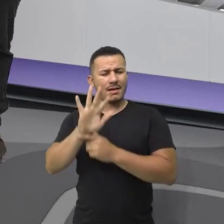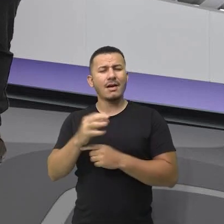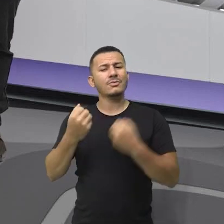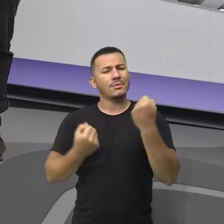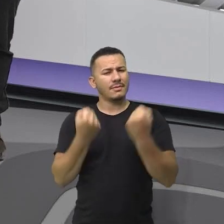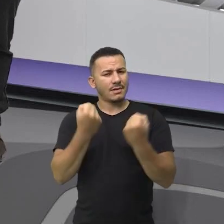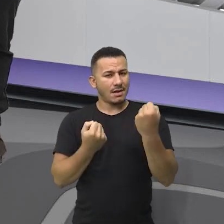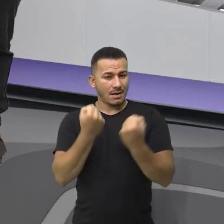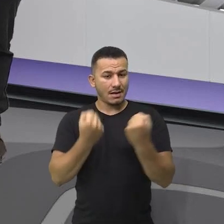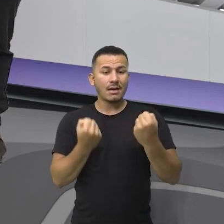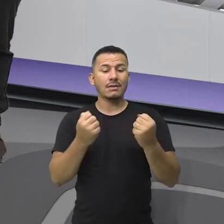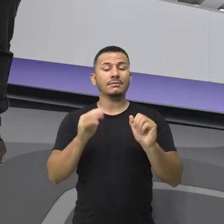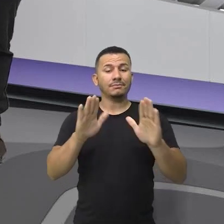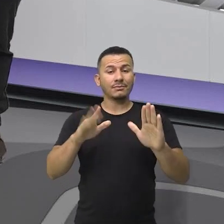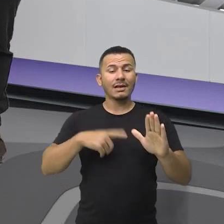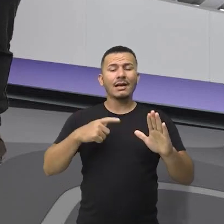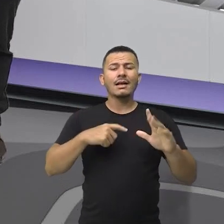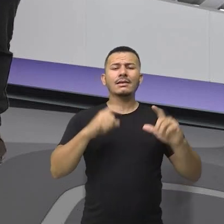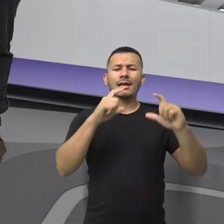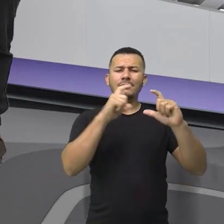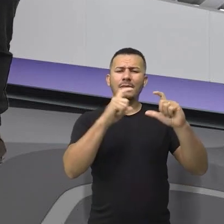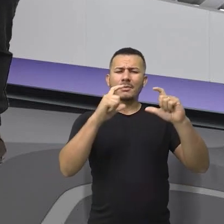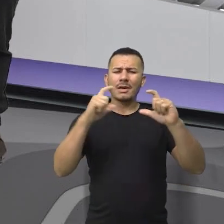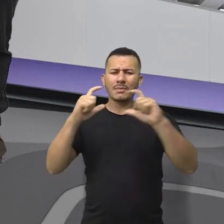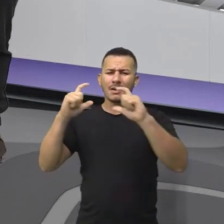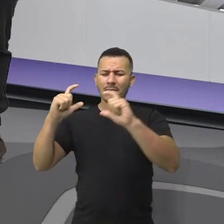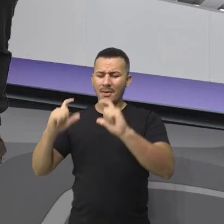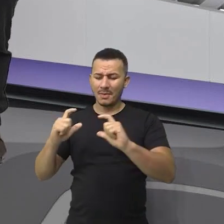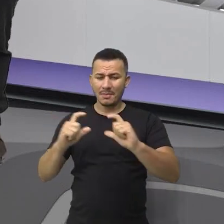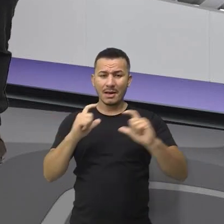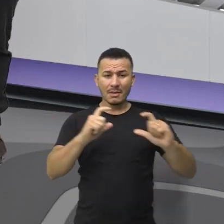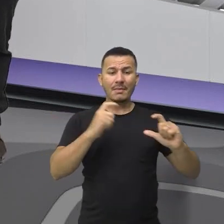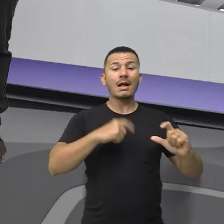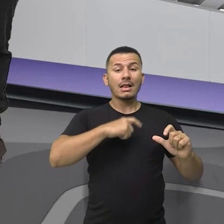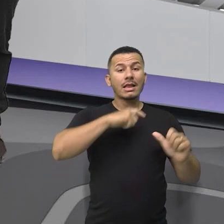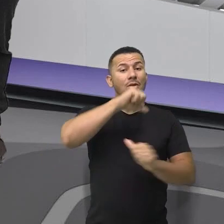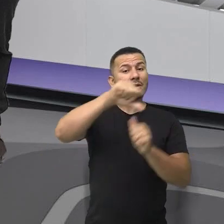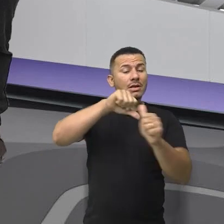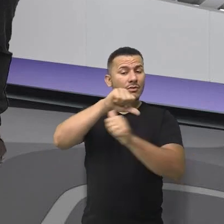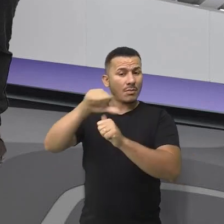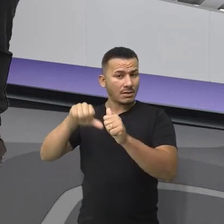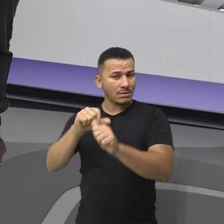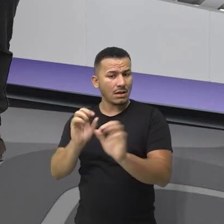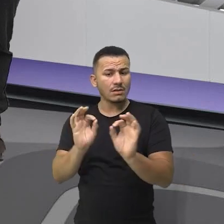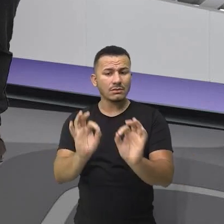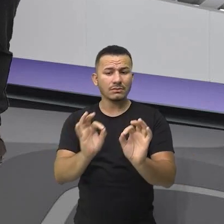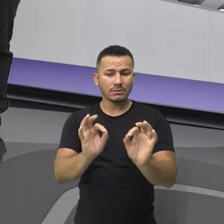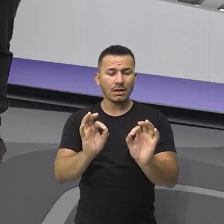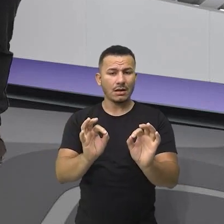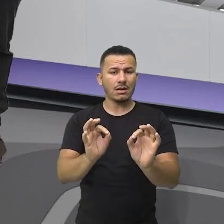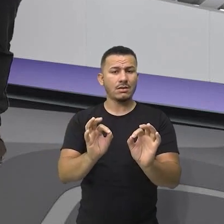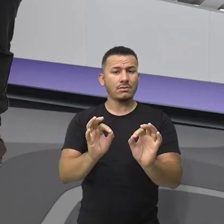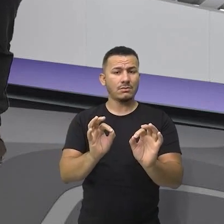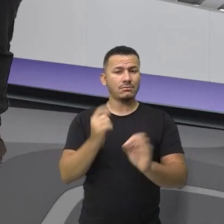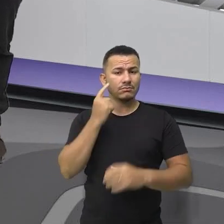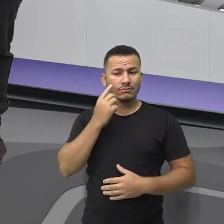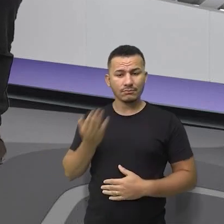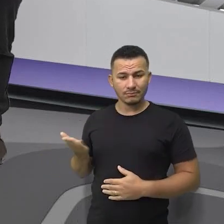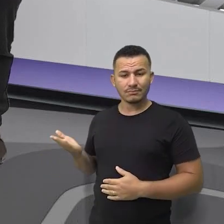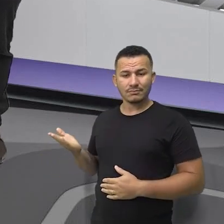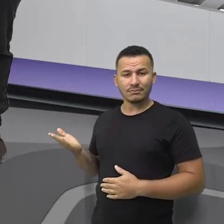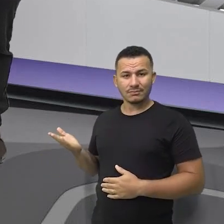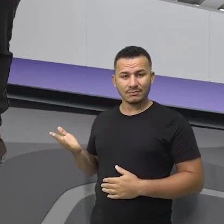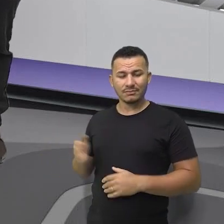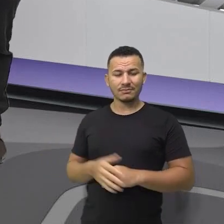né? E percebam que em todas as imagens esse carro houve uma transformação aí nessa imagem,